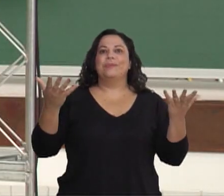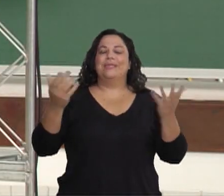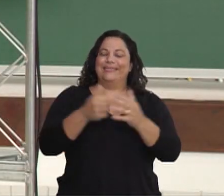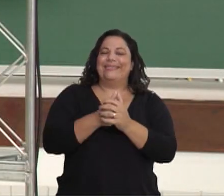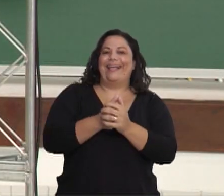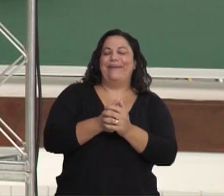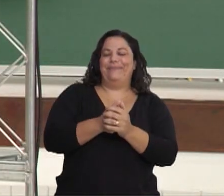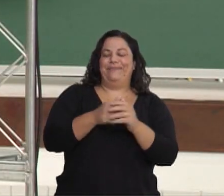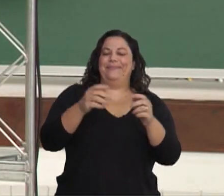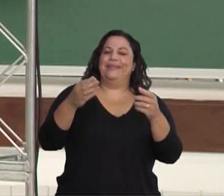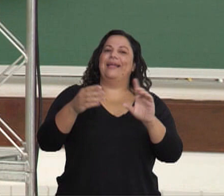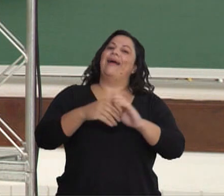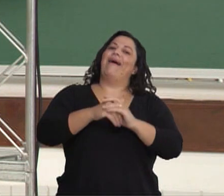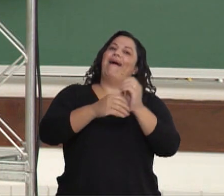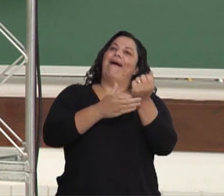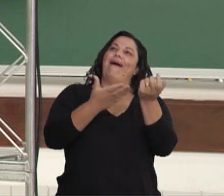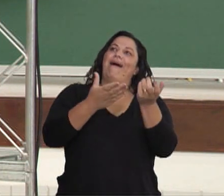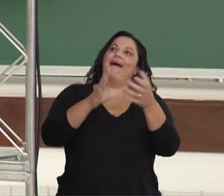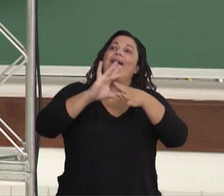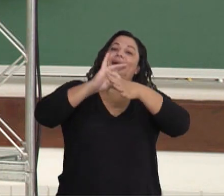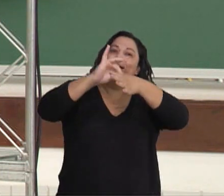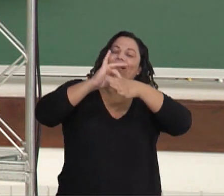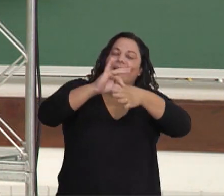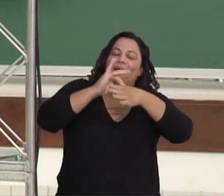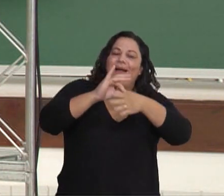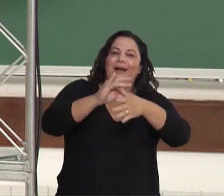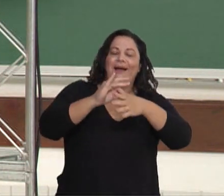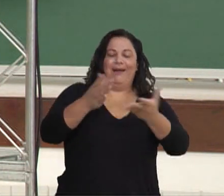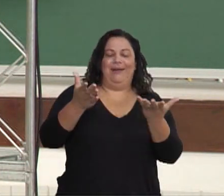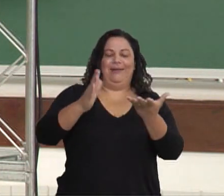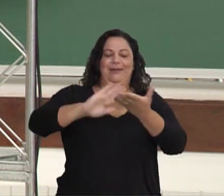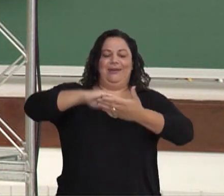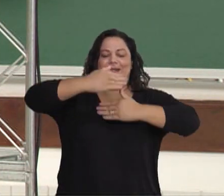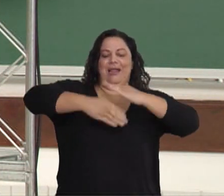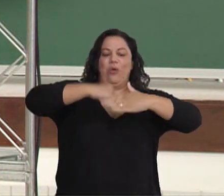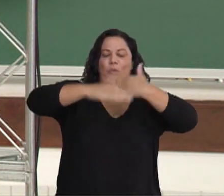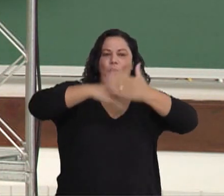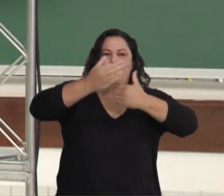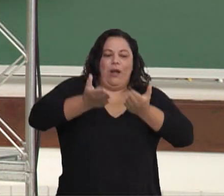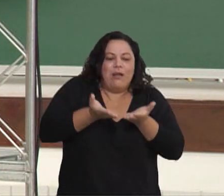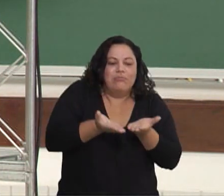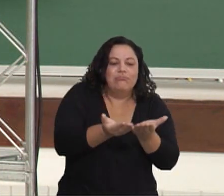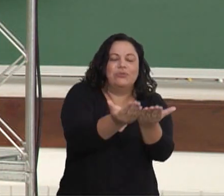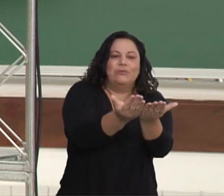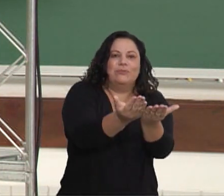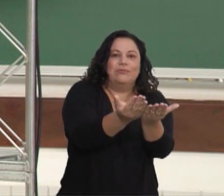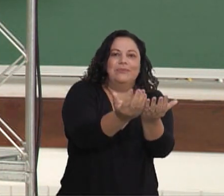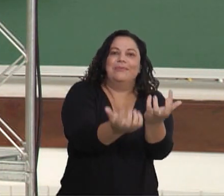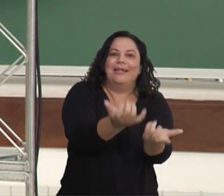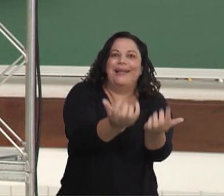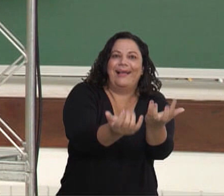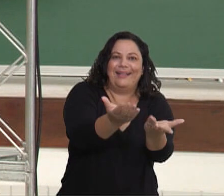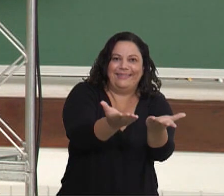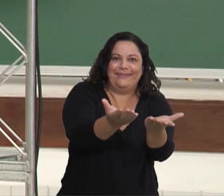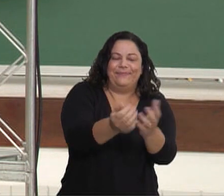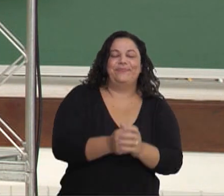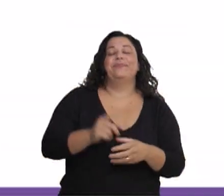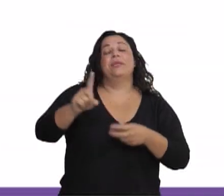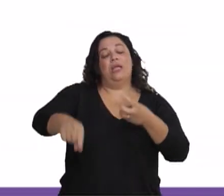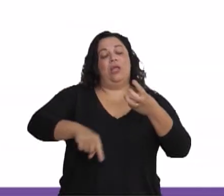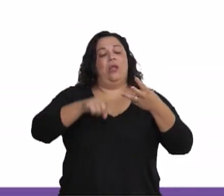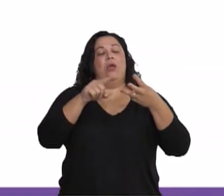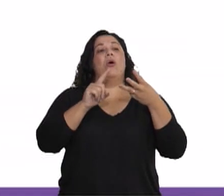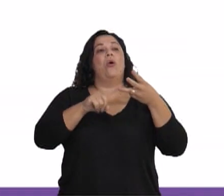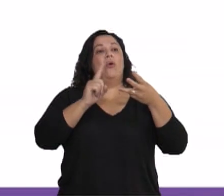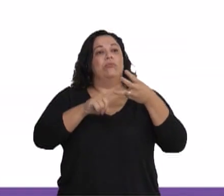dela o papel alumínio para que você consiga estar deixando até a carne mais suculenta ao final. Temos também, pessoal, a ideia da caixa de isopor,